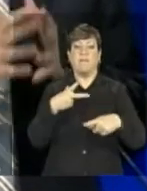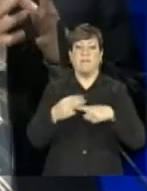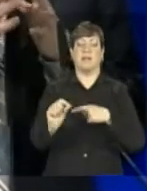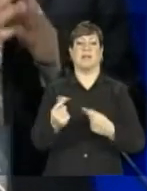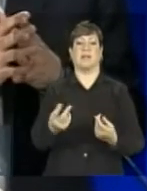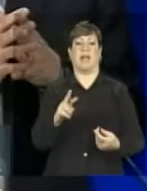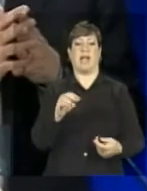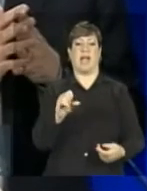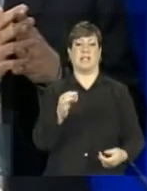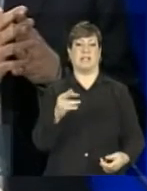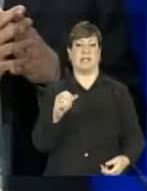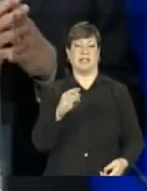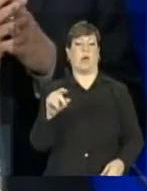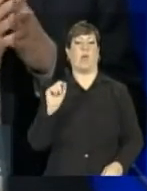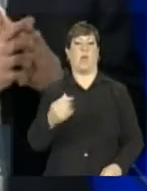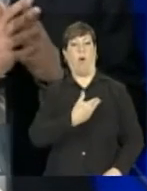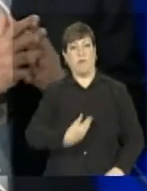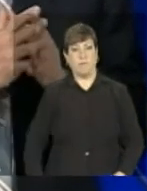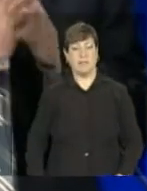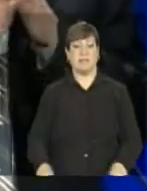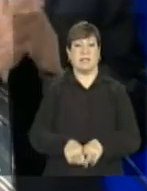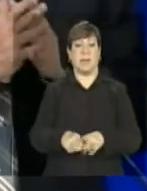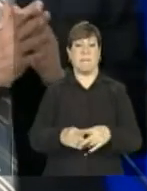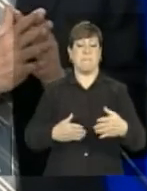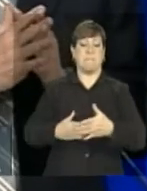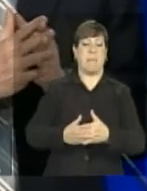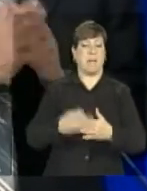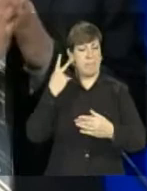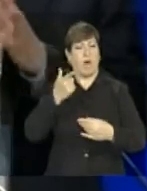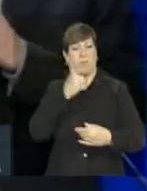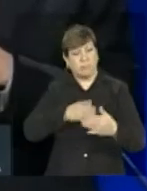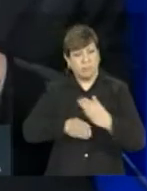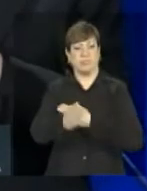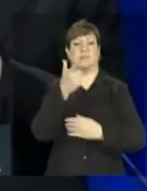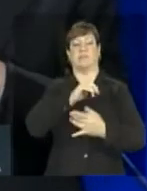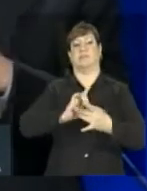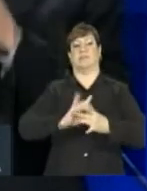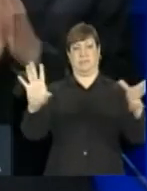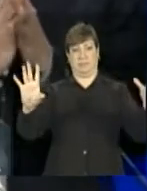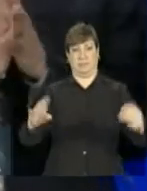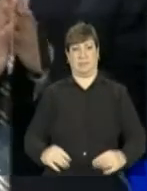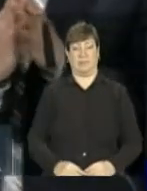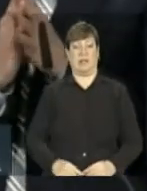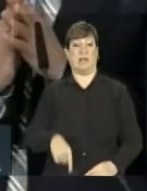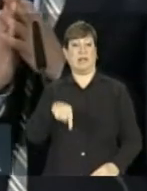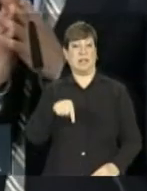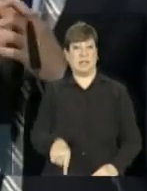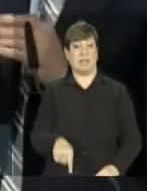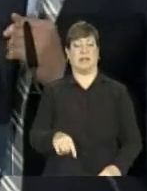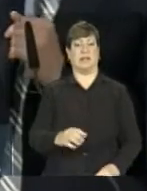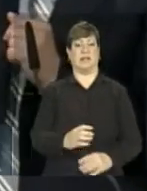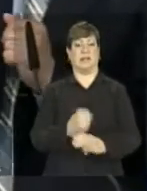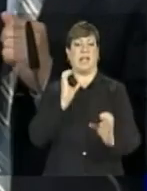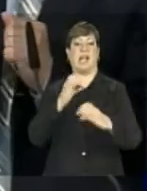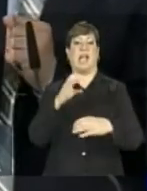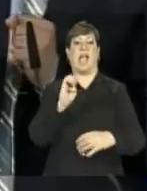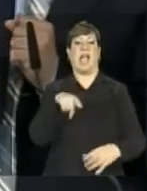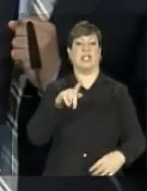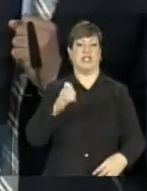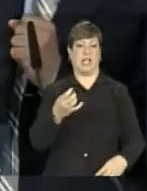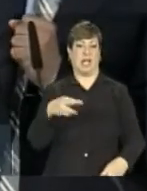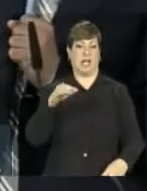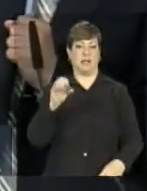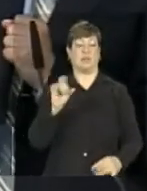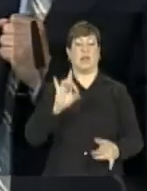restrições governamentais e barreiras à liberdade. Serão eles os engenheiros da liberdade humana. Eu